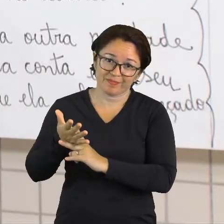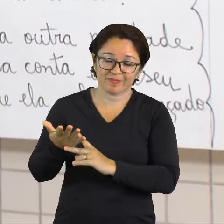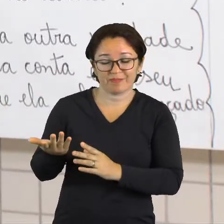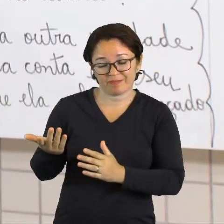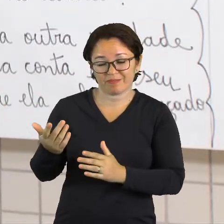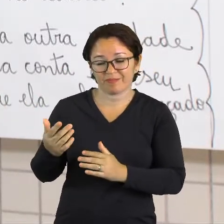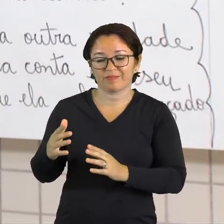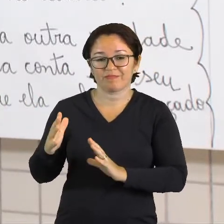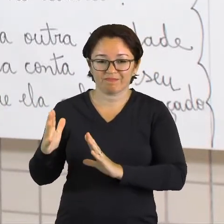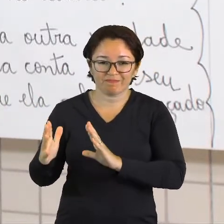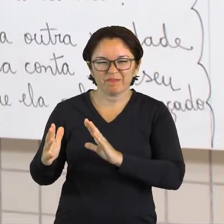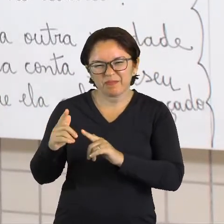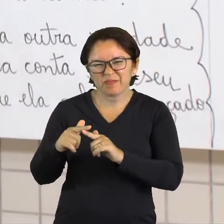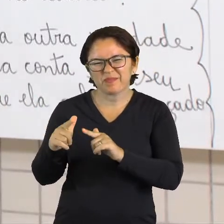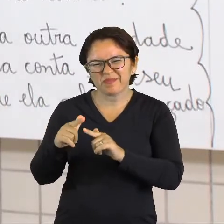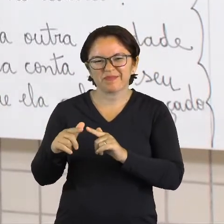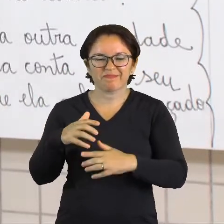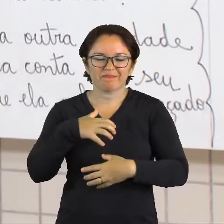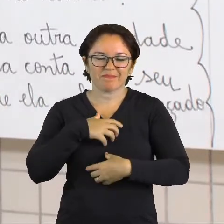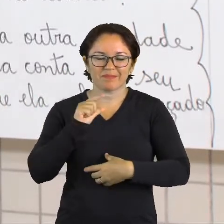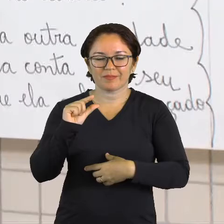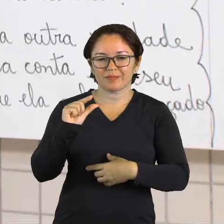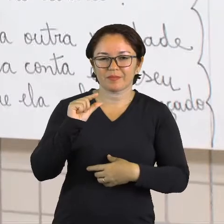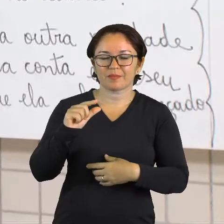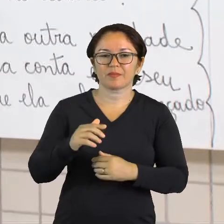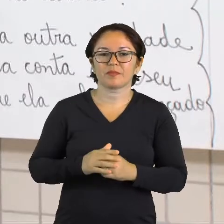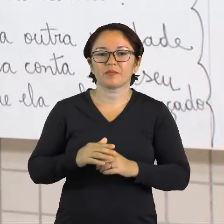aí. A outra pergunta é